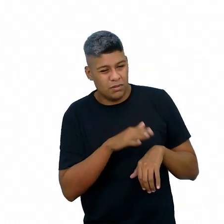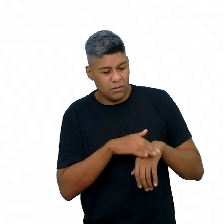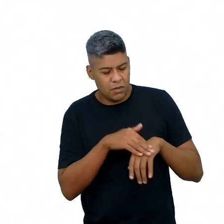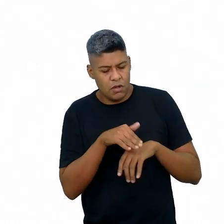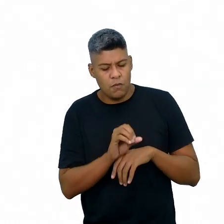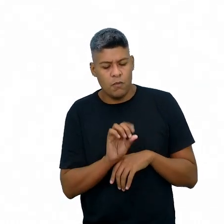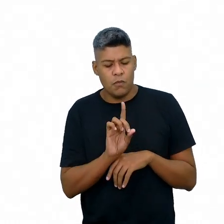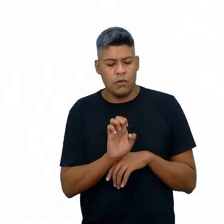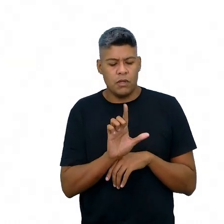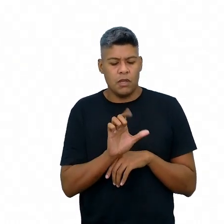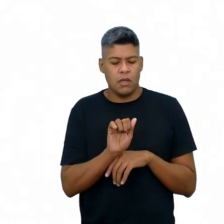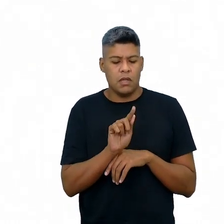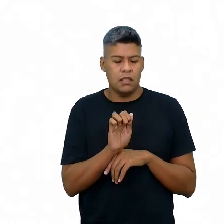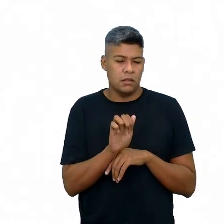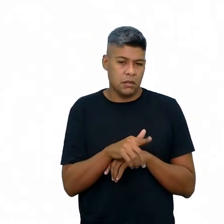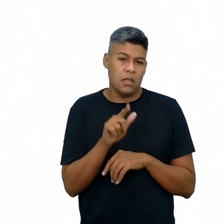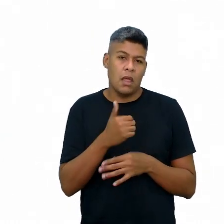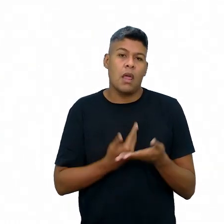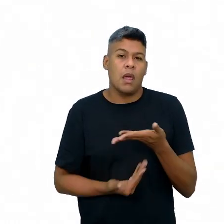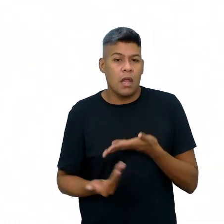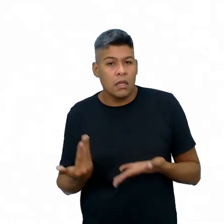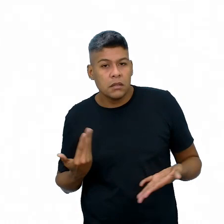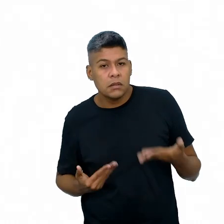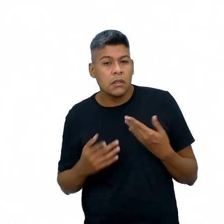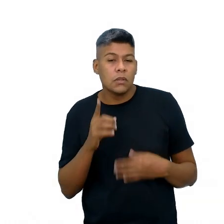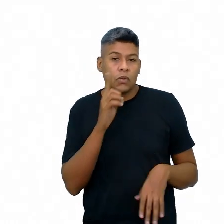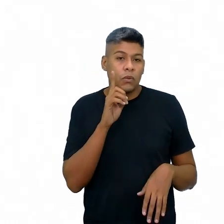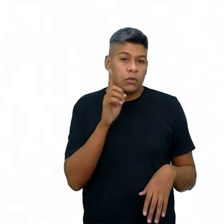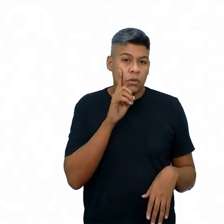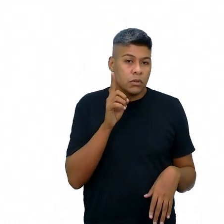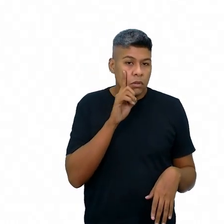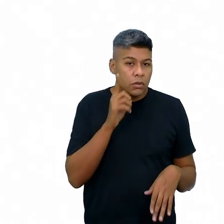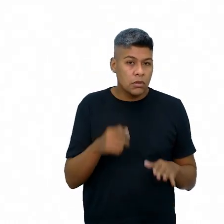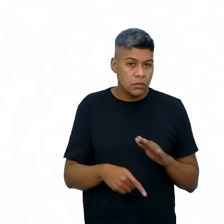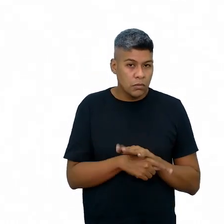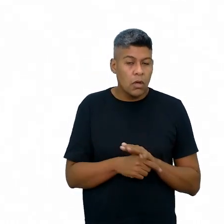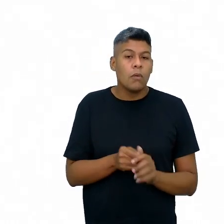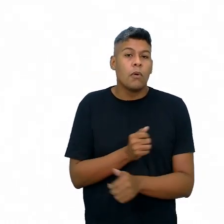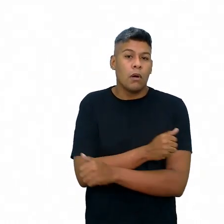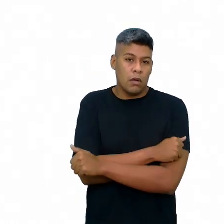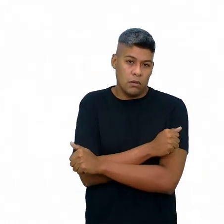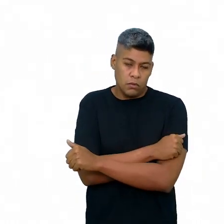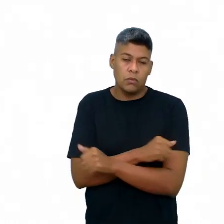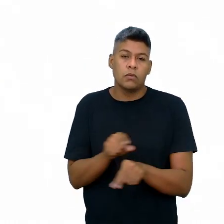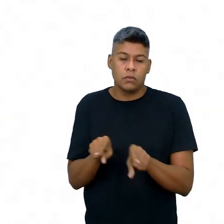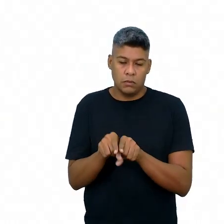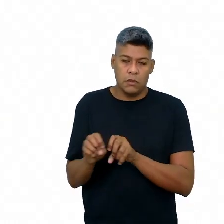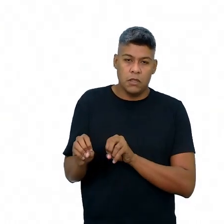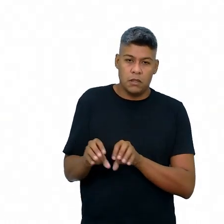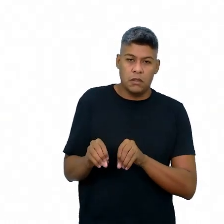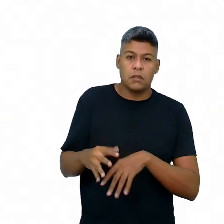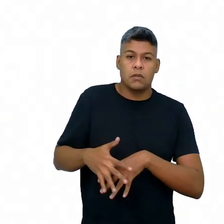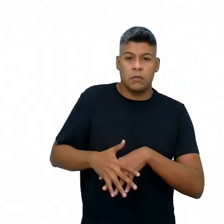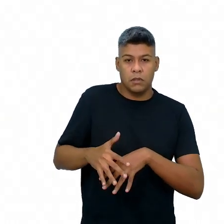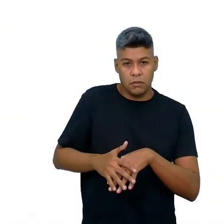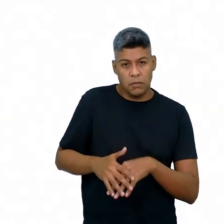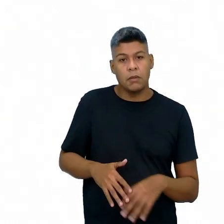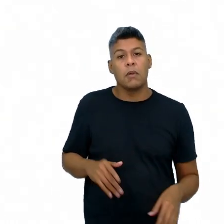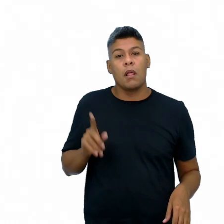matemática, estabelecer relações com o cotidiano desse estudante com o ensino da matemática, né,